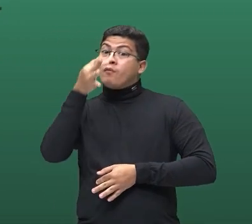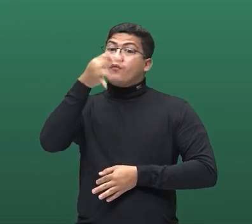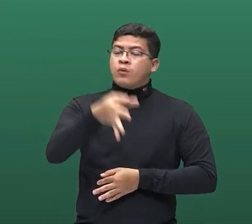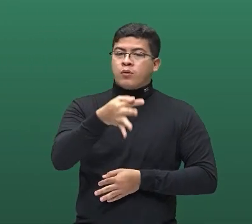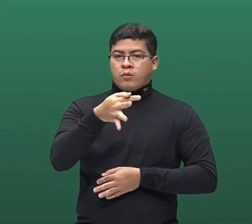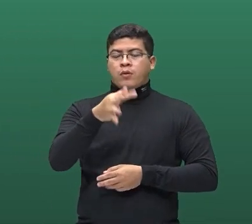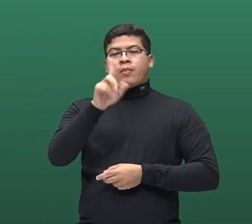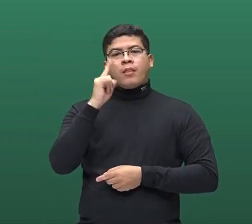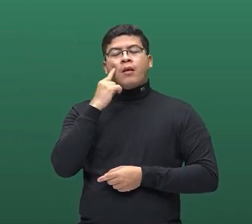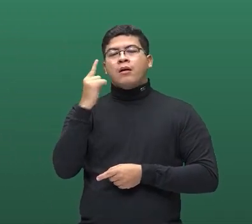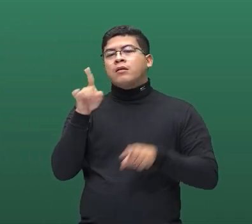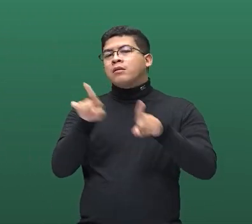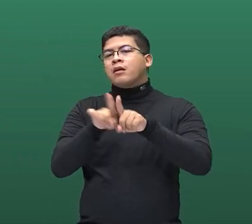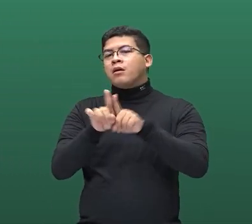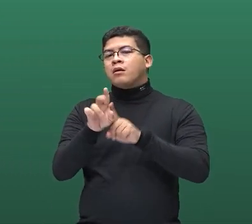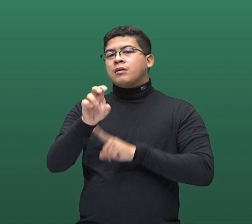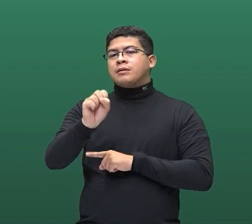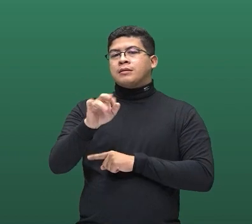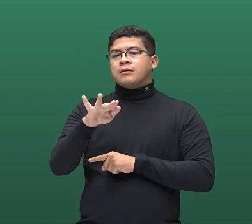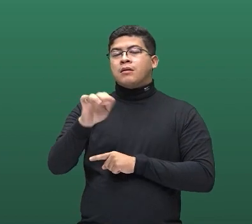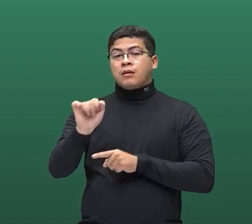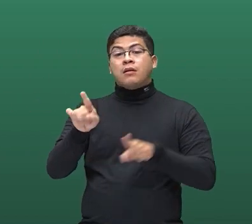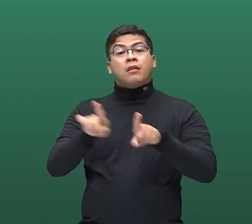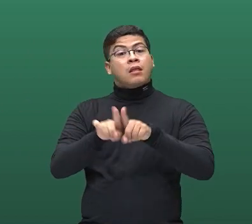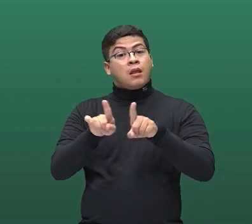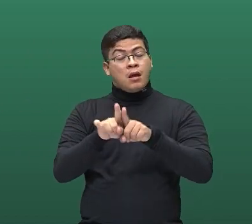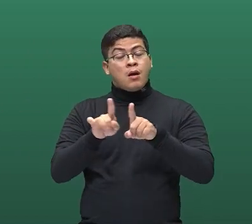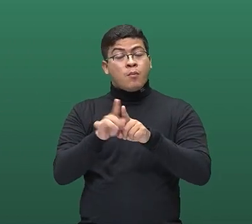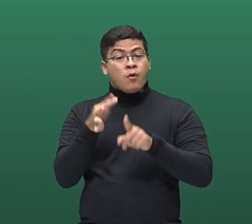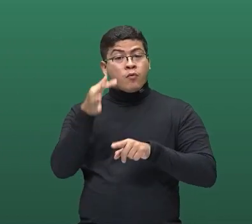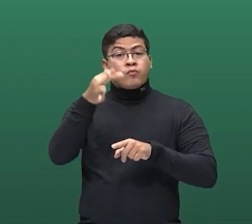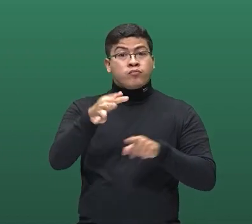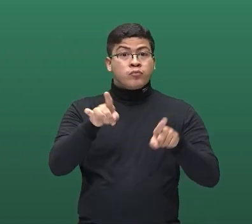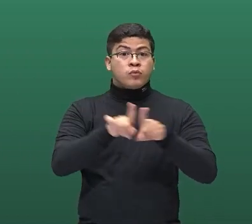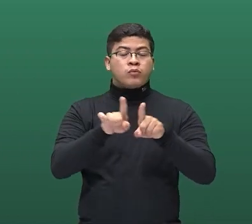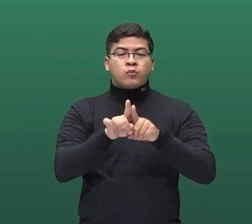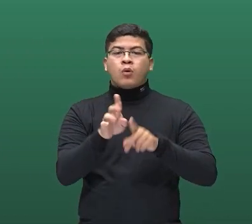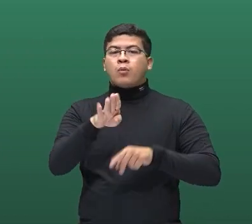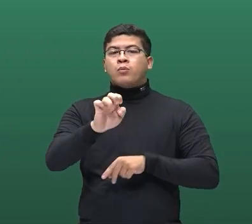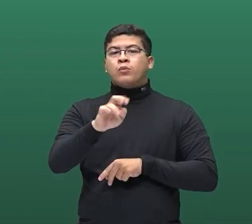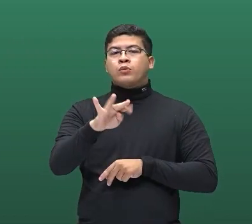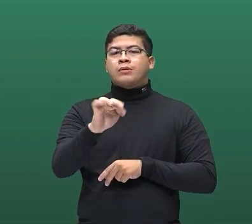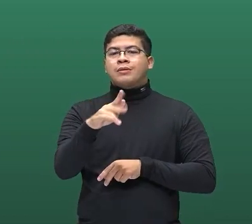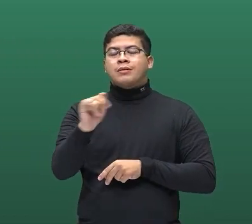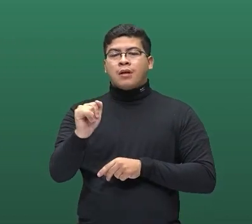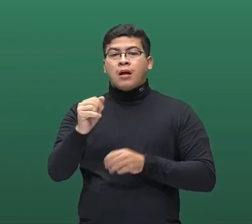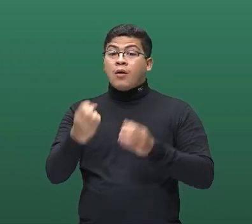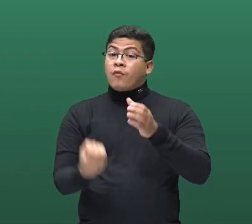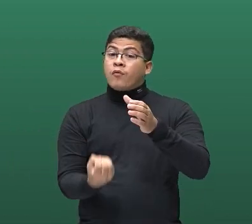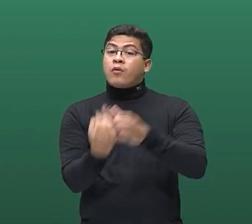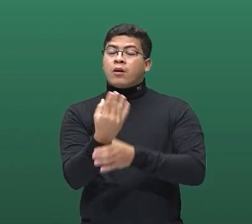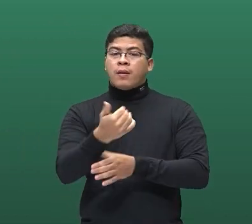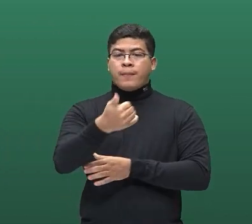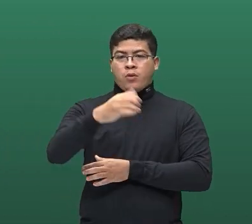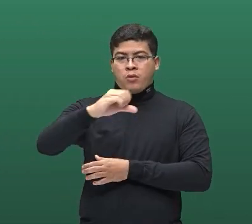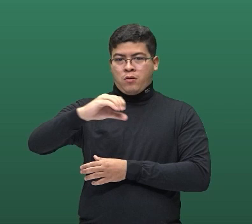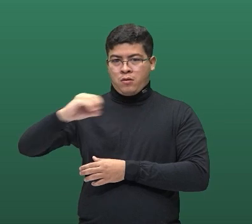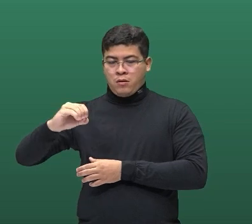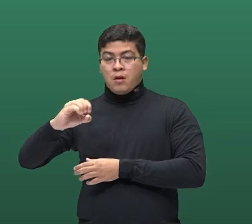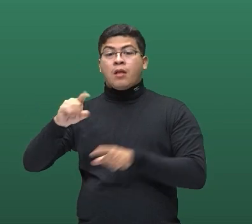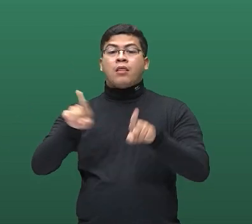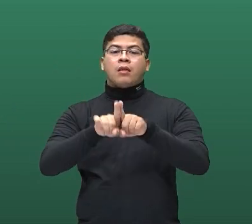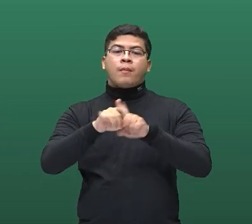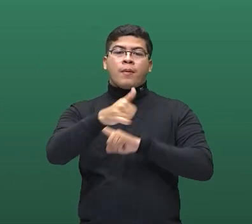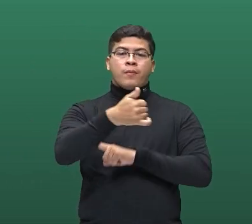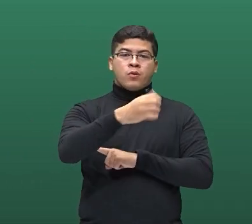Instituto Serum Terápico, Futuro Instituto Butantan, foram fundados entre os anos de 1900 e 1901. No Rio